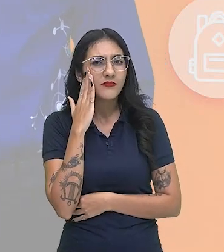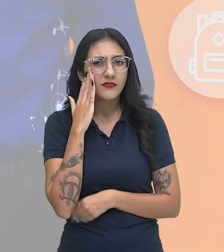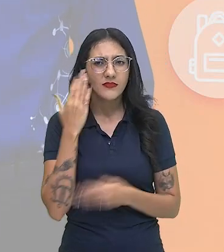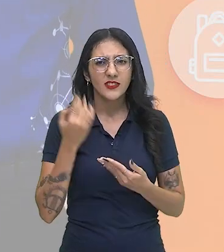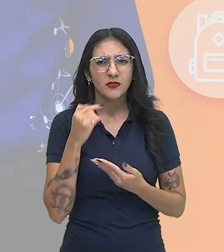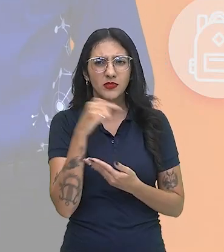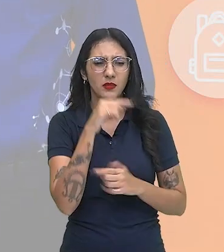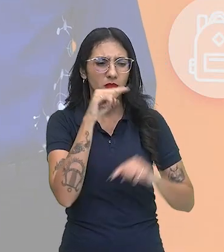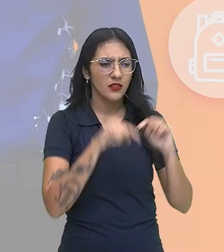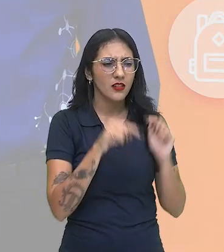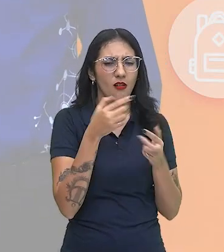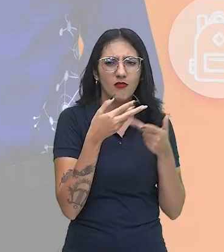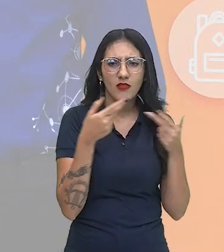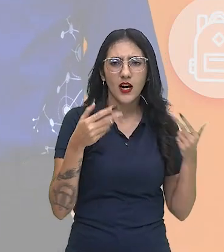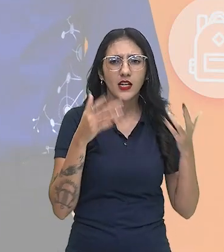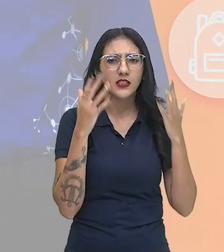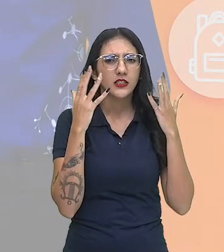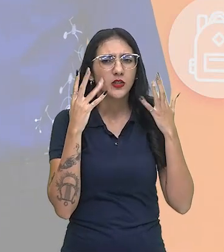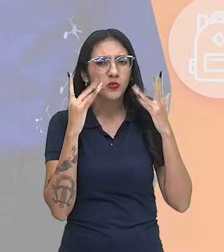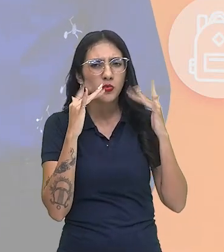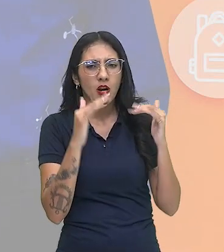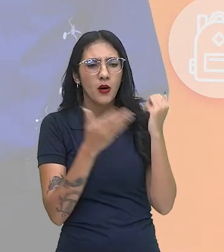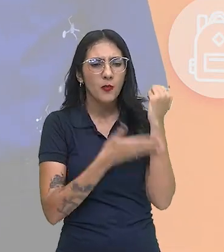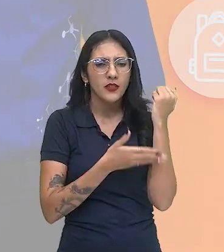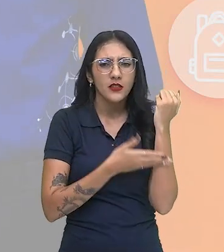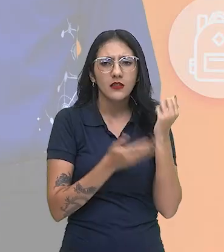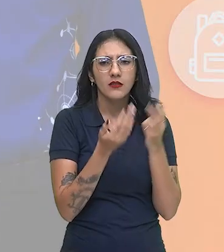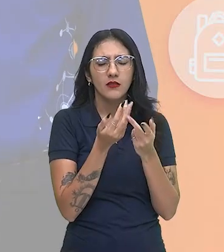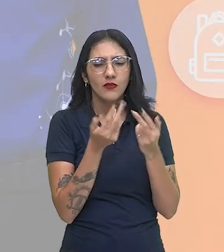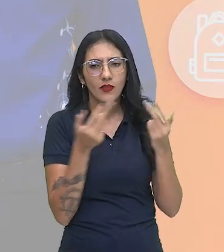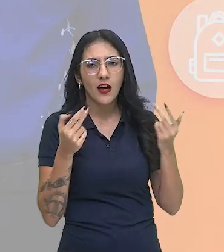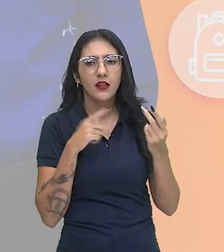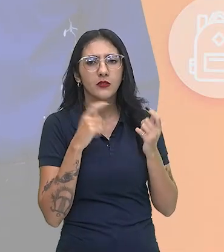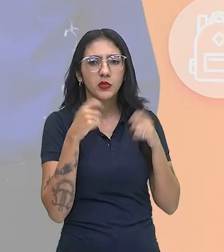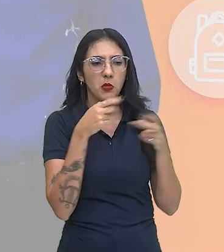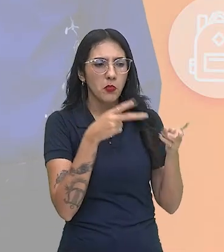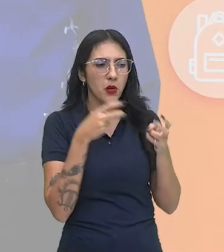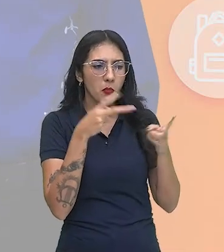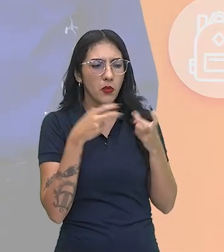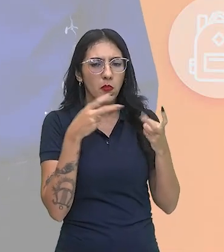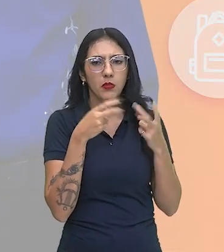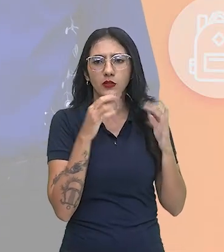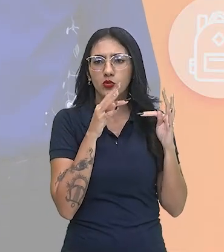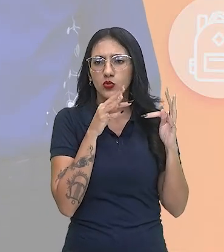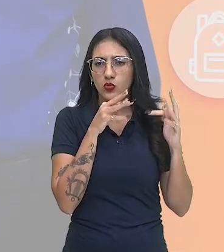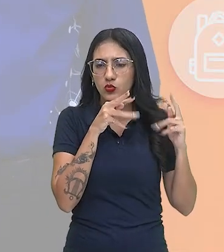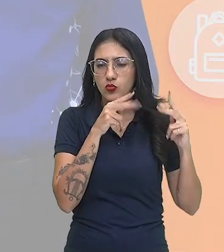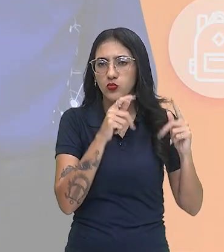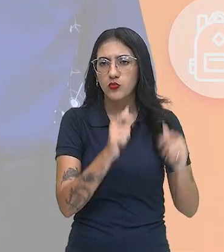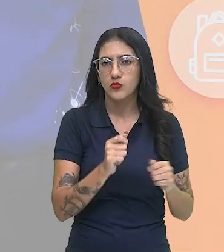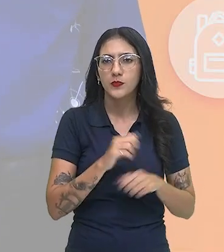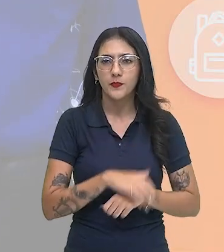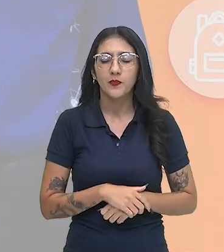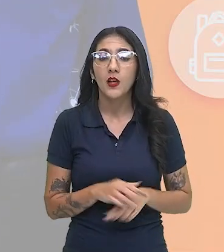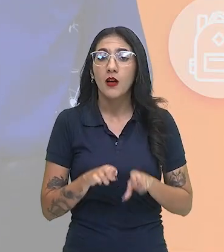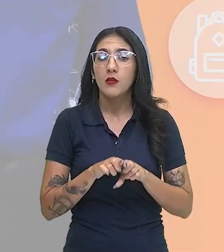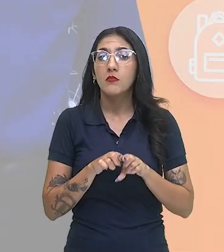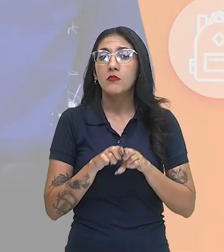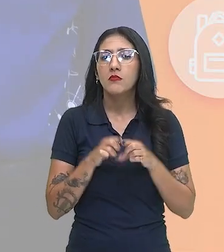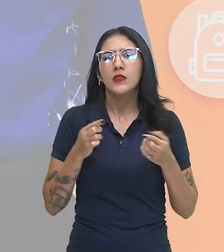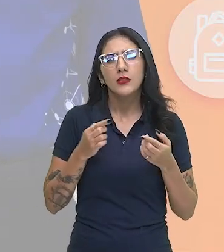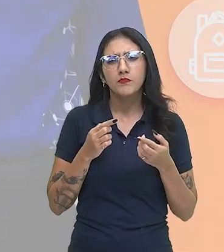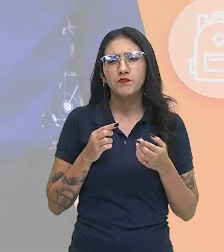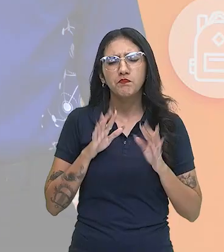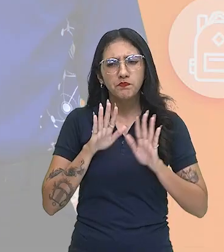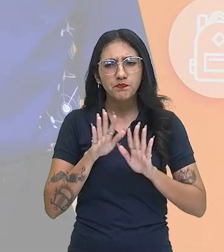de riqueza de maneira mais eficiente possível. E vejam bem que tem um ponto aí